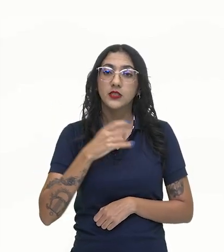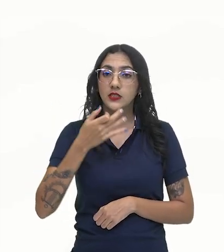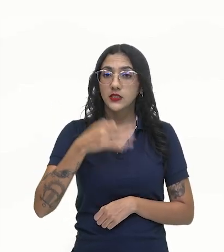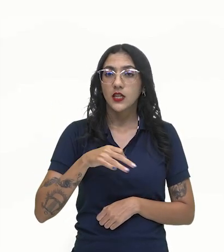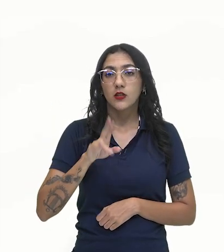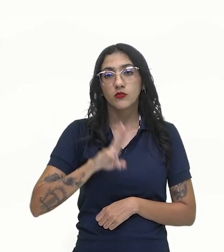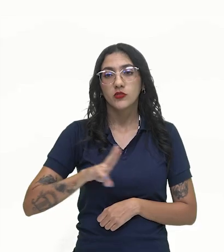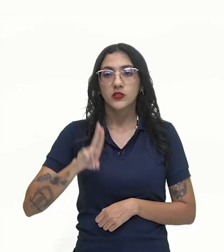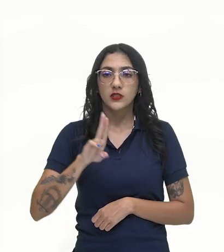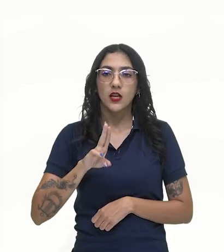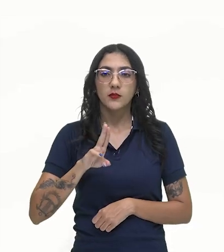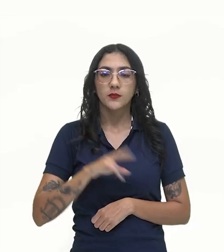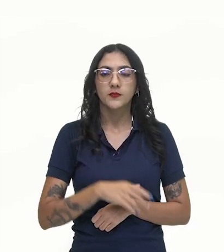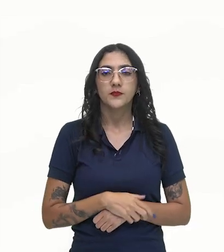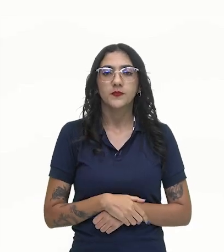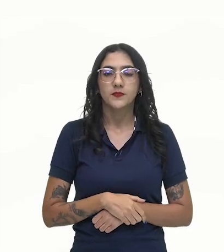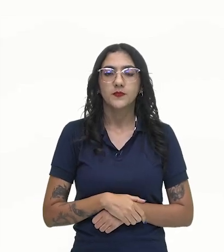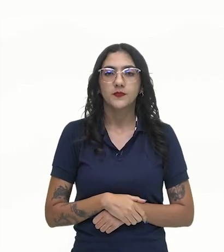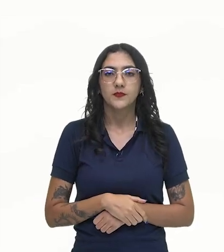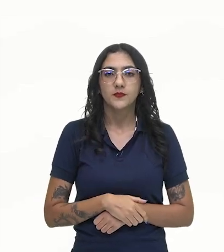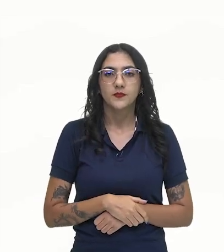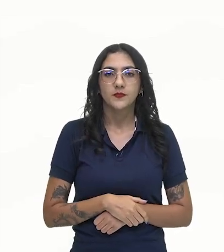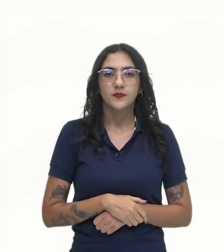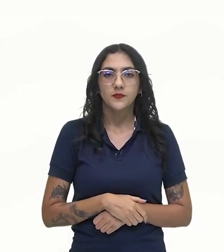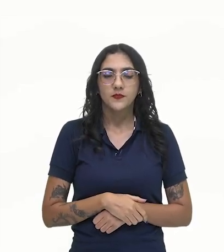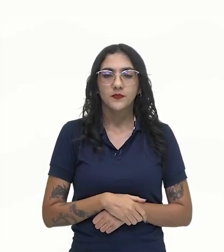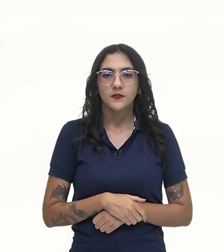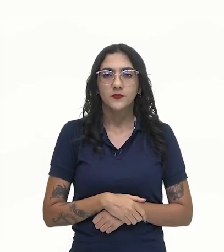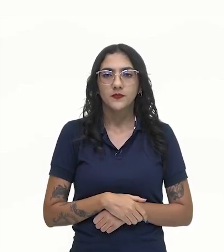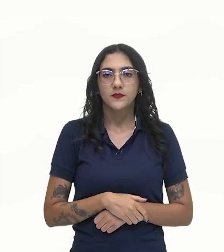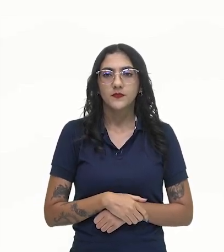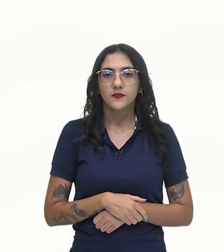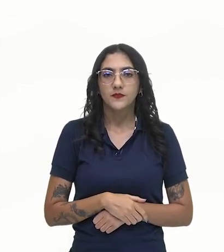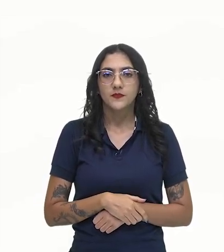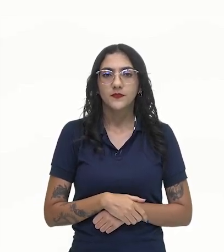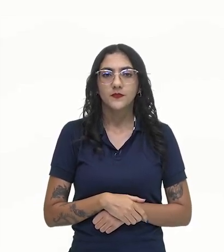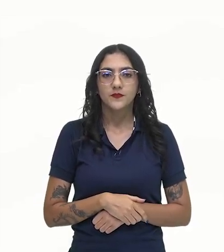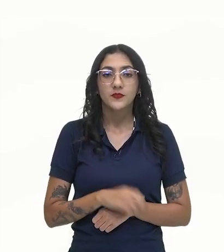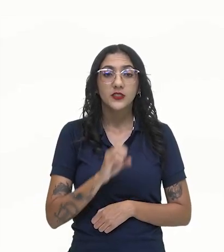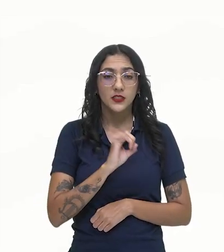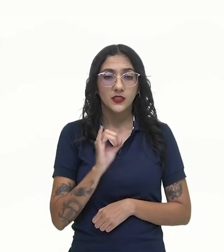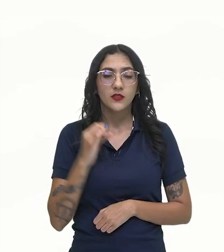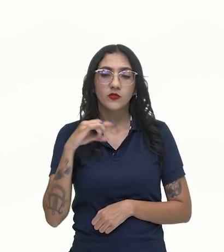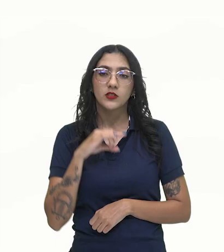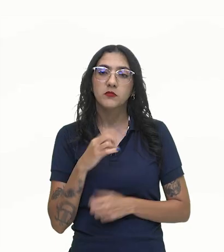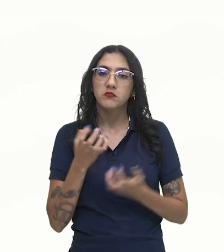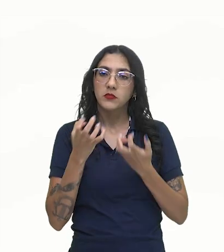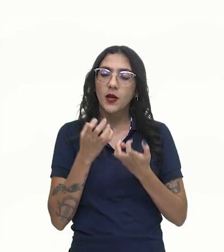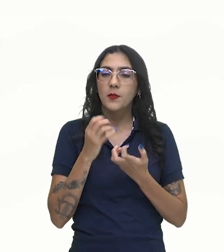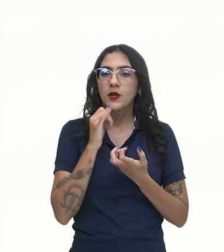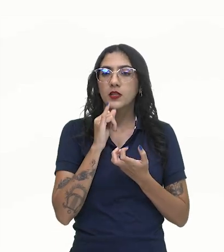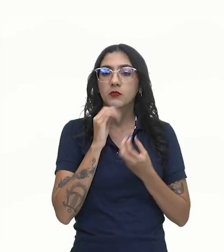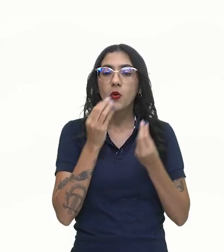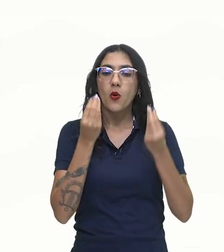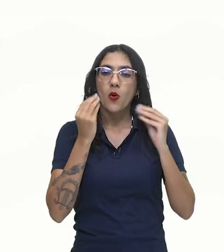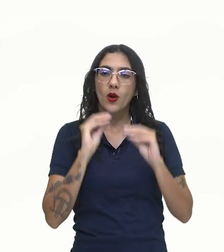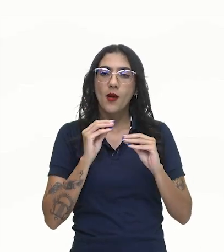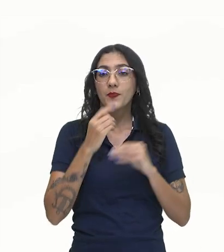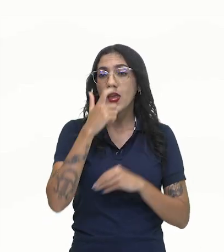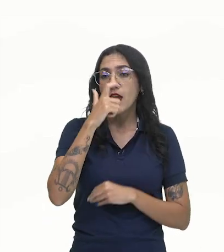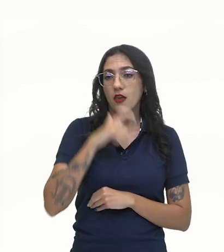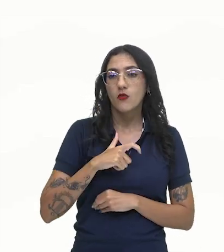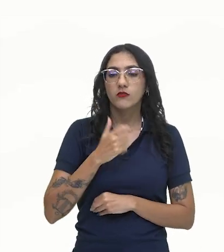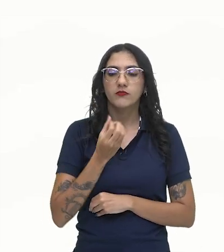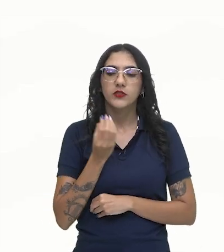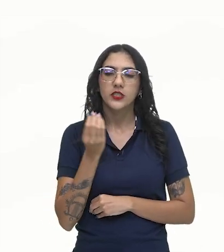2 L's, ok? Com 2 L's e ED. Então, se você quiser falar eu viajei para Parintins,